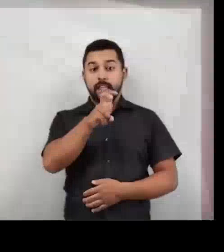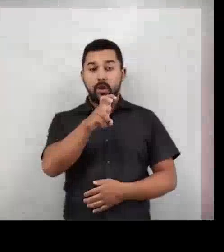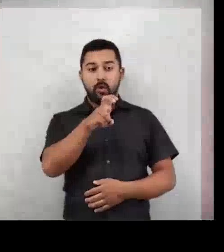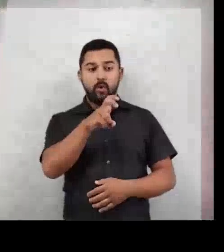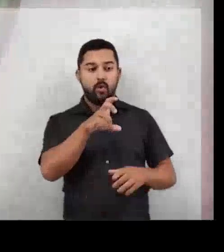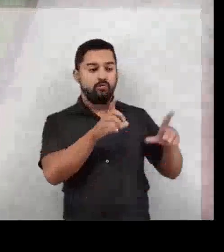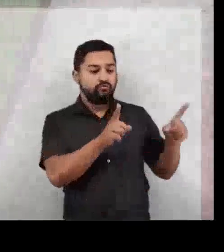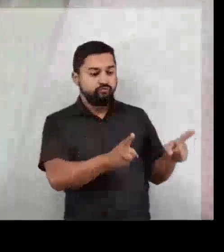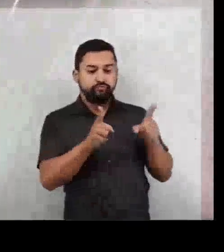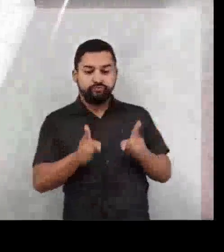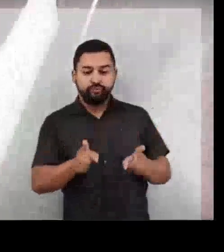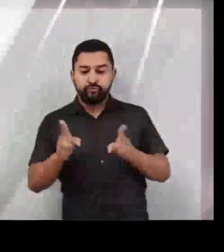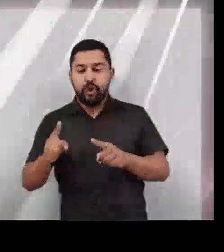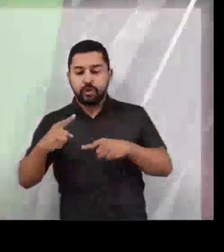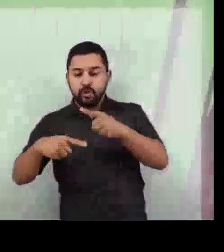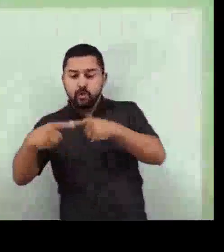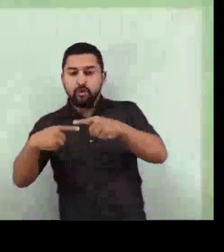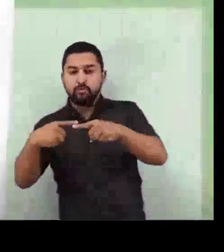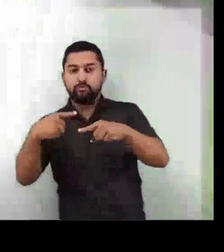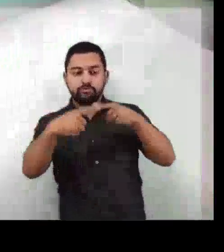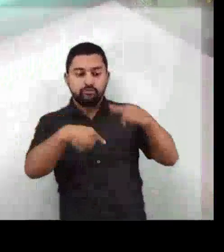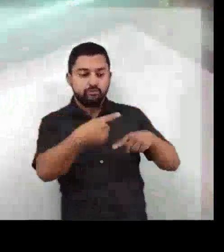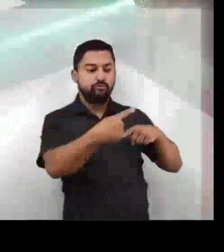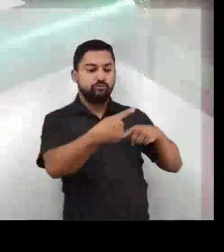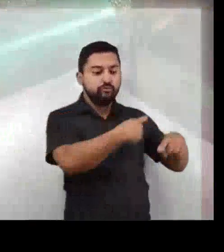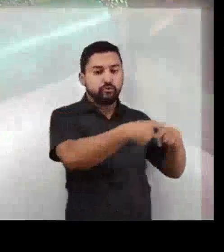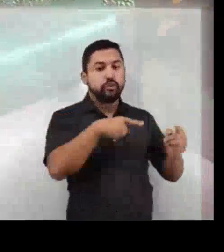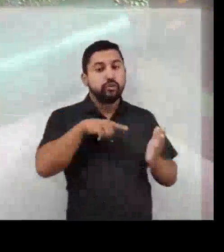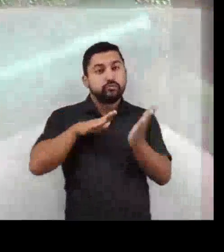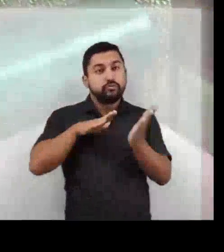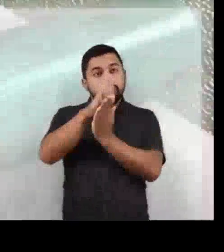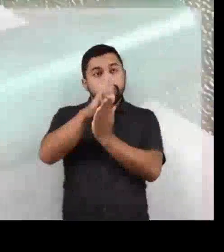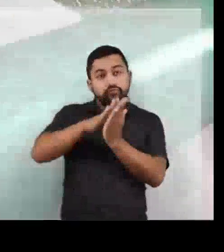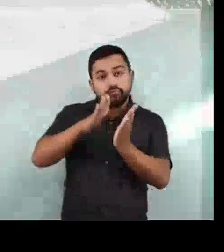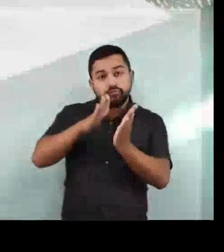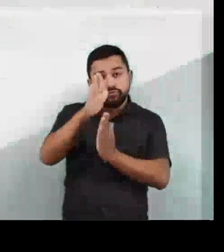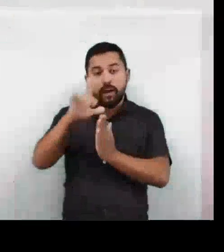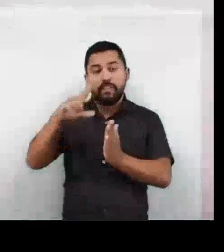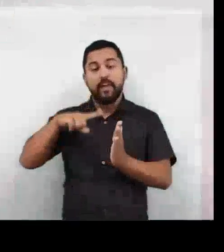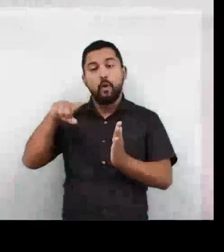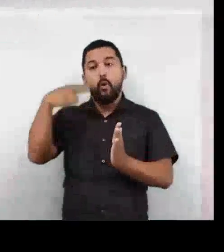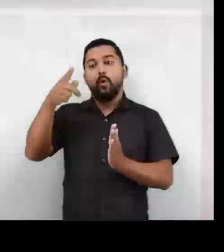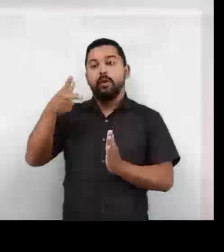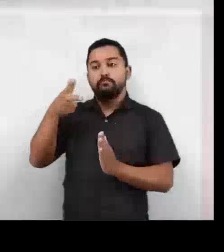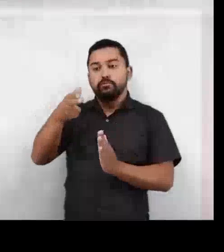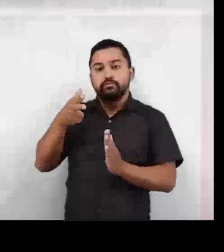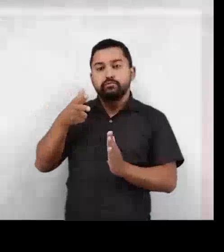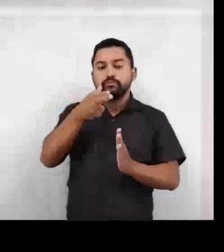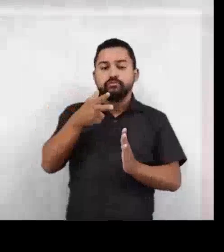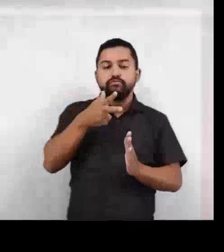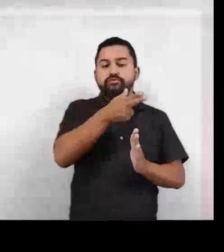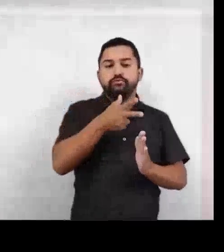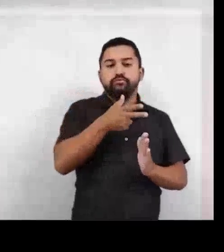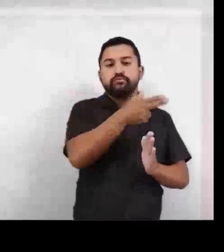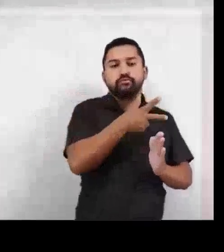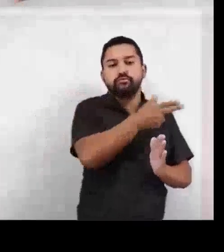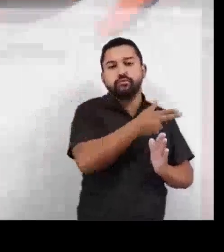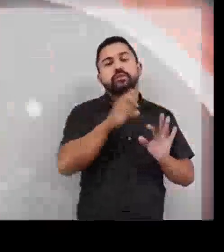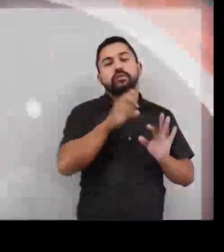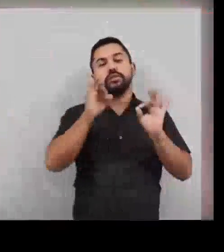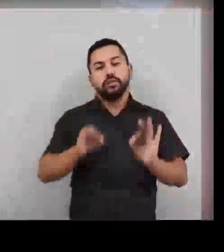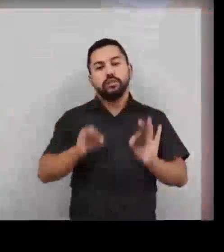Bobinas são desenroladas simultaneamente, criando cadernos de 5 folhas que alimentam a máquina de corte circular longitudinal e transversal,